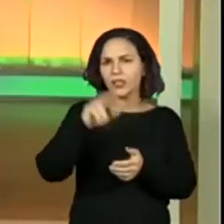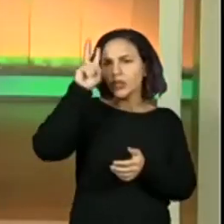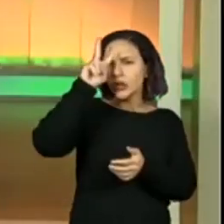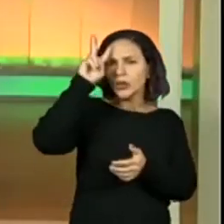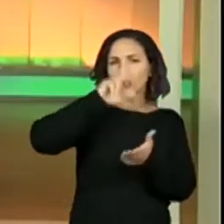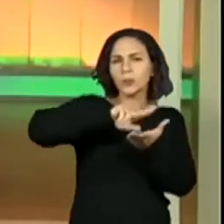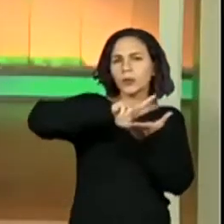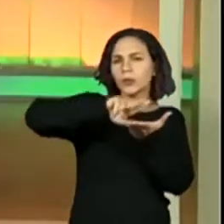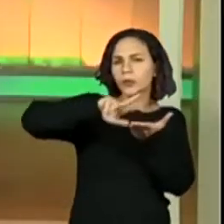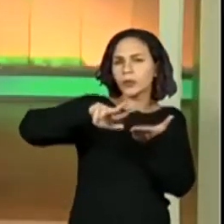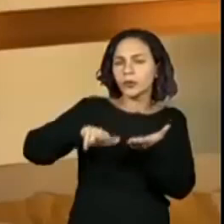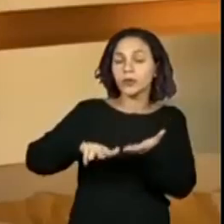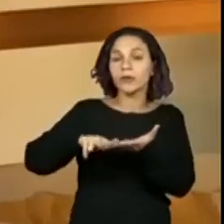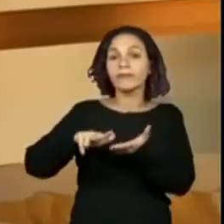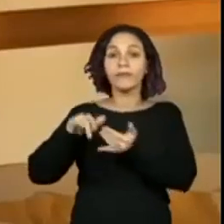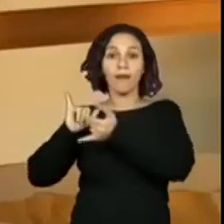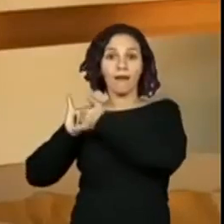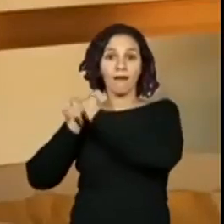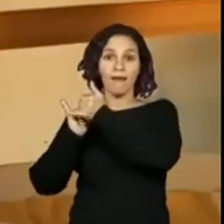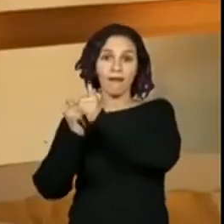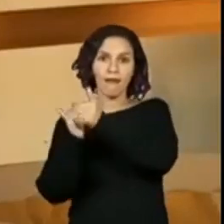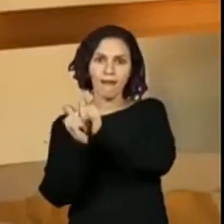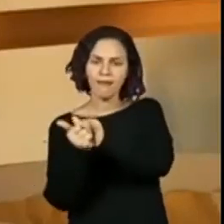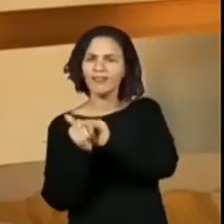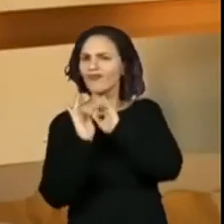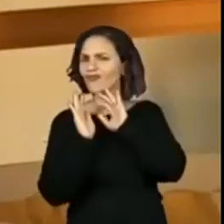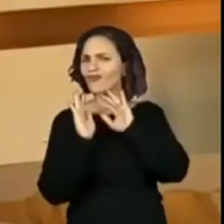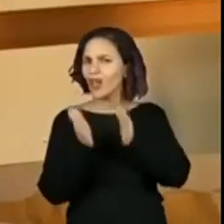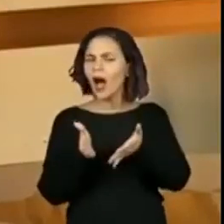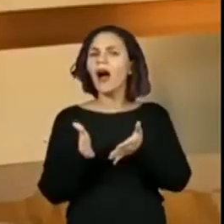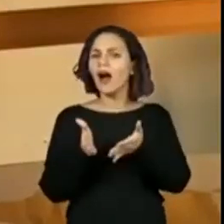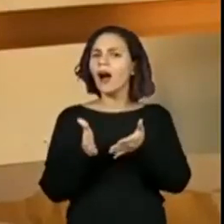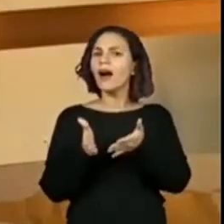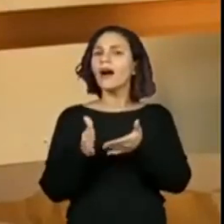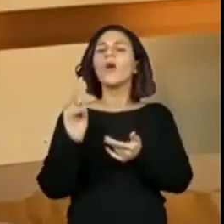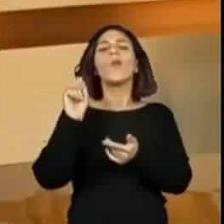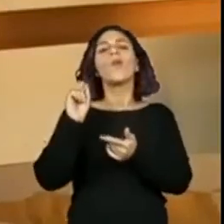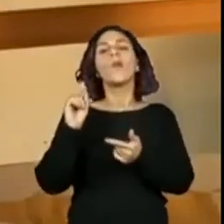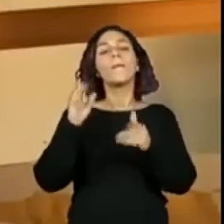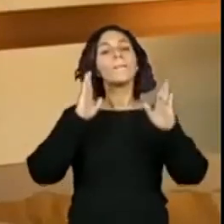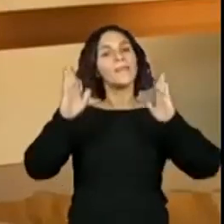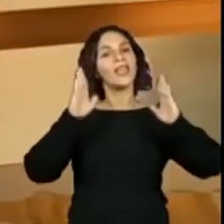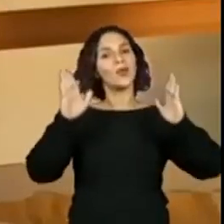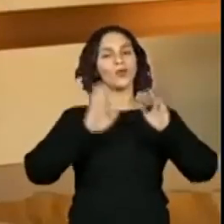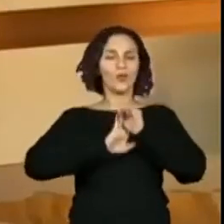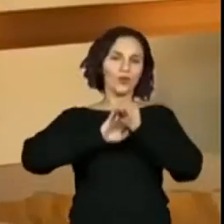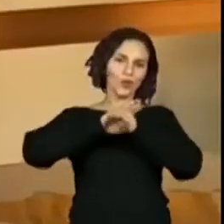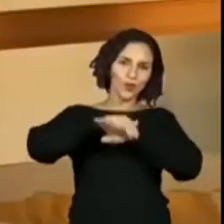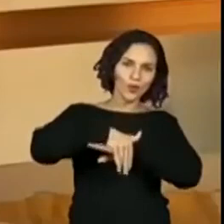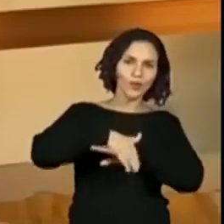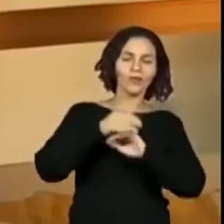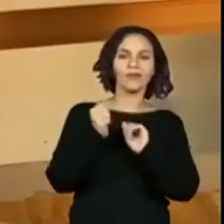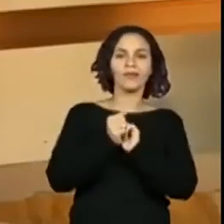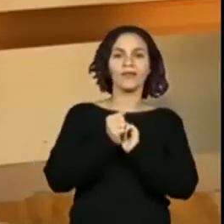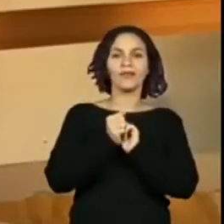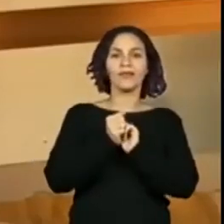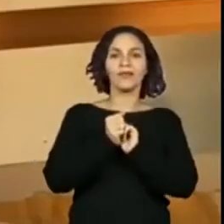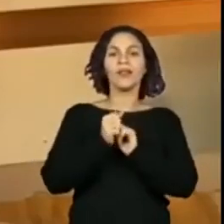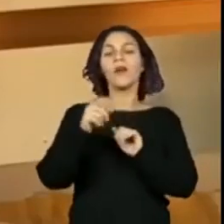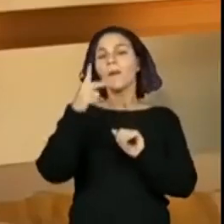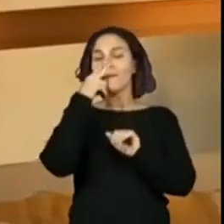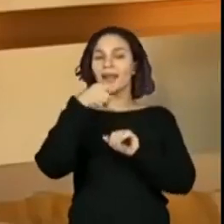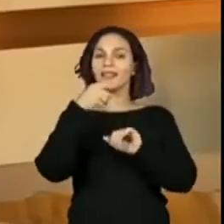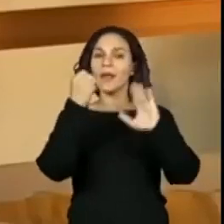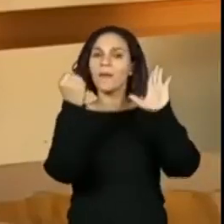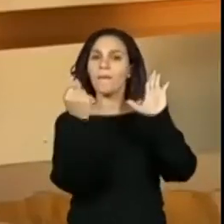histórias e lendas que a gente já ouviu falar que se deu durante a noite. Começa, assim, é um marcador